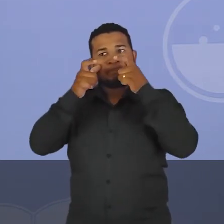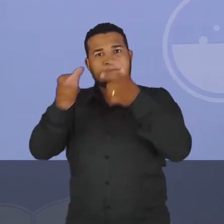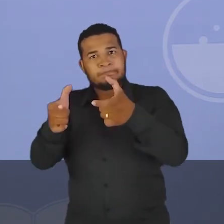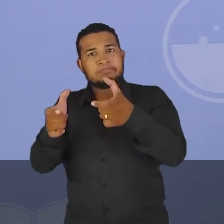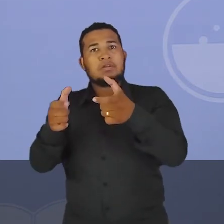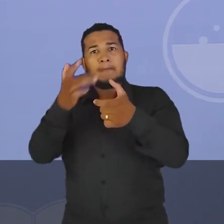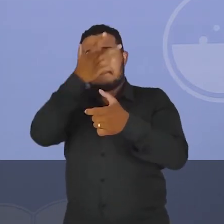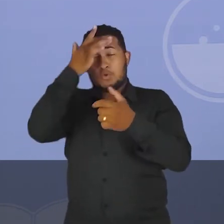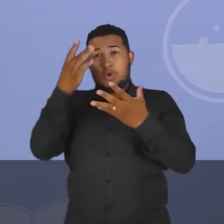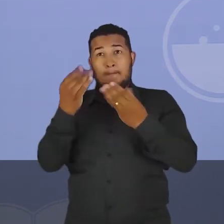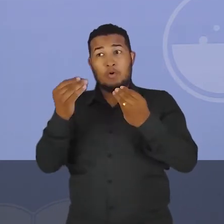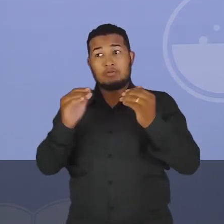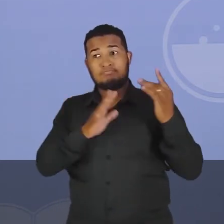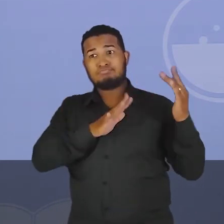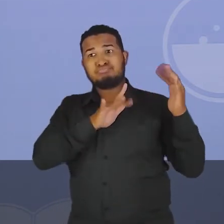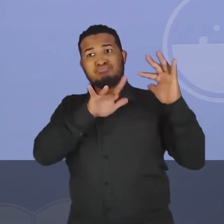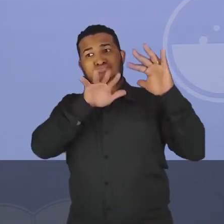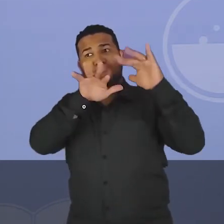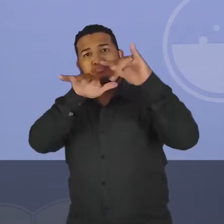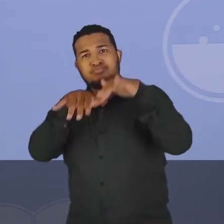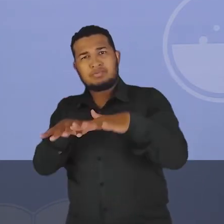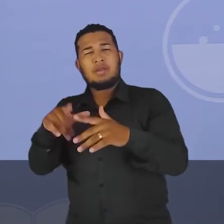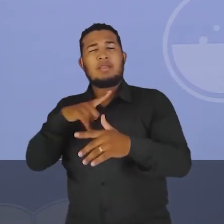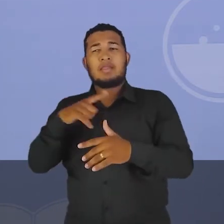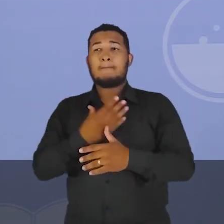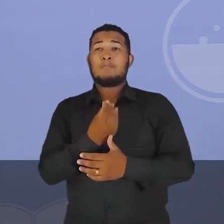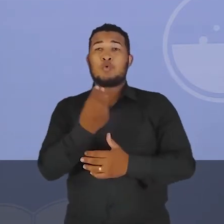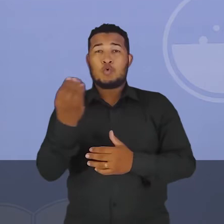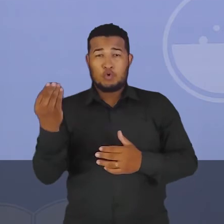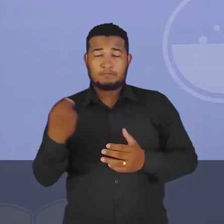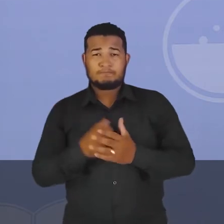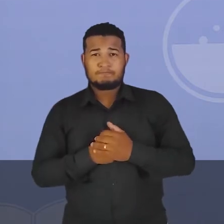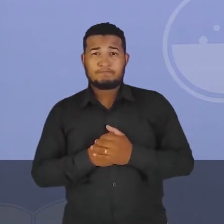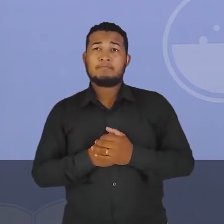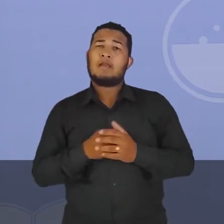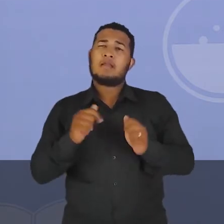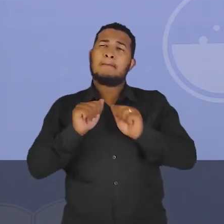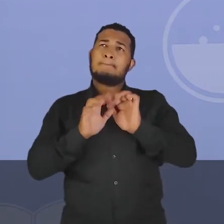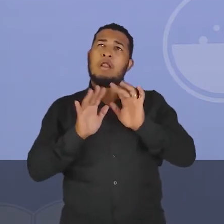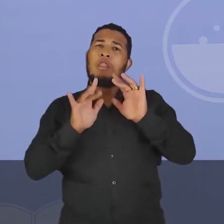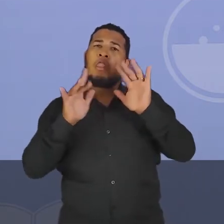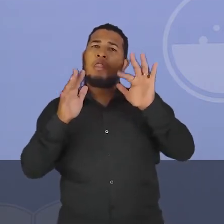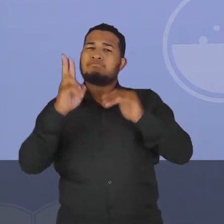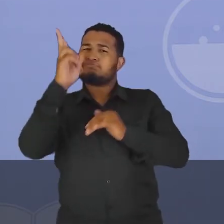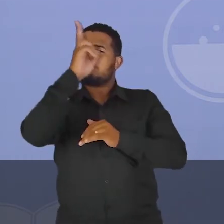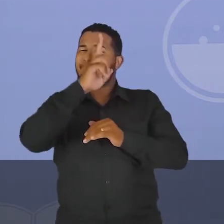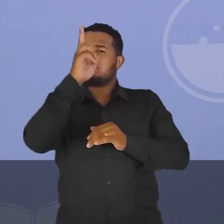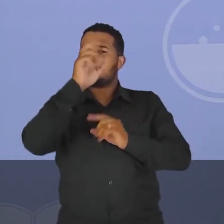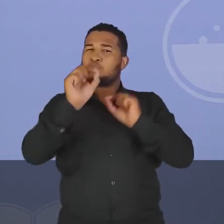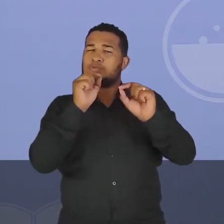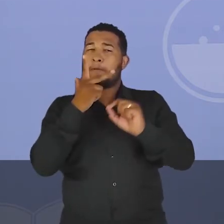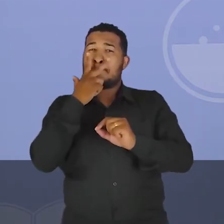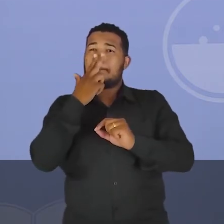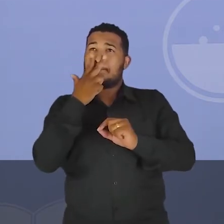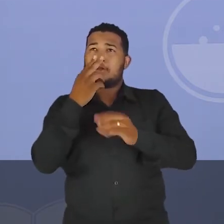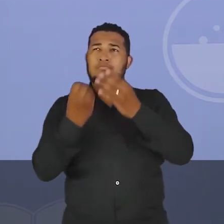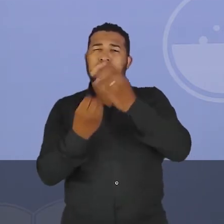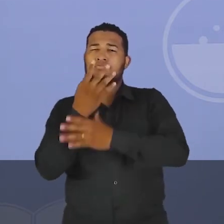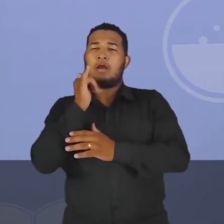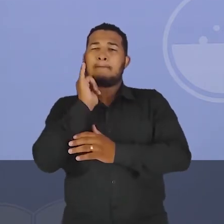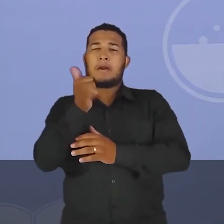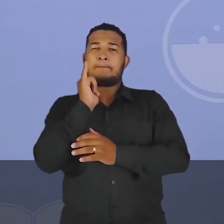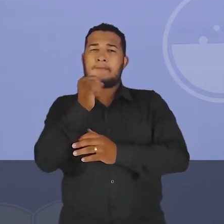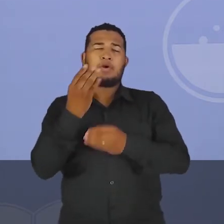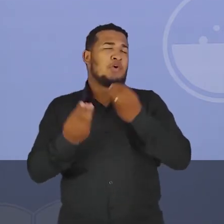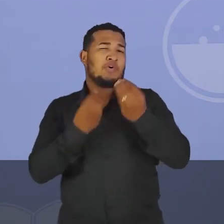receber muitos bandeirantes, muitos colonizadores. Essa história, então, mas como que vai surgir esse boato? Você poderia